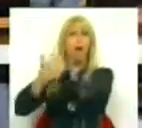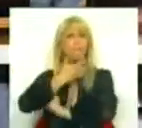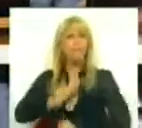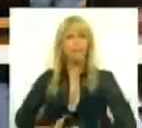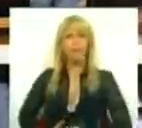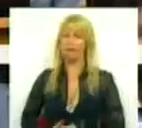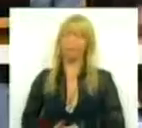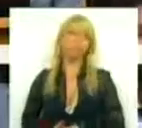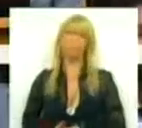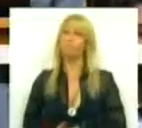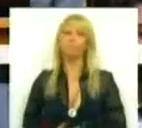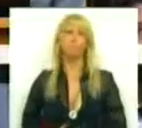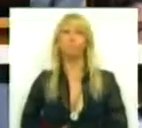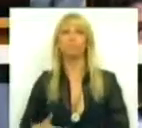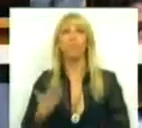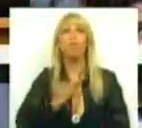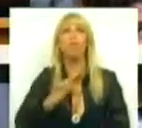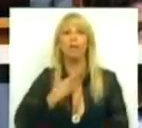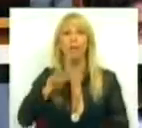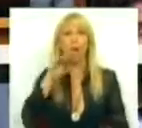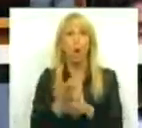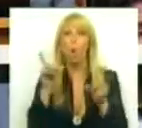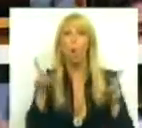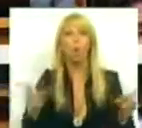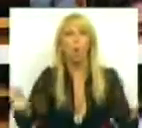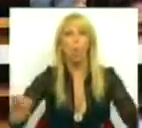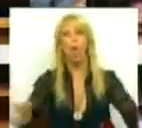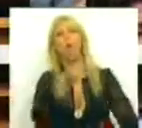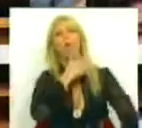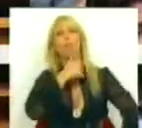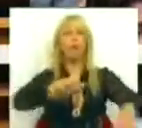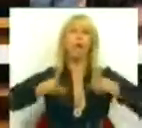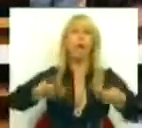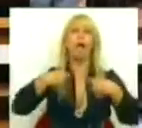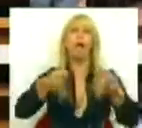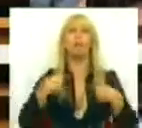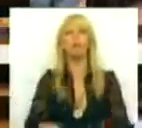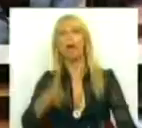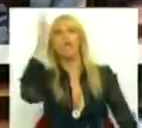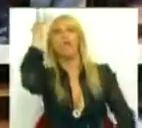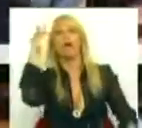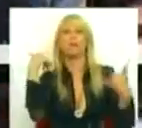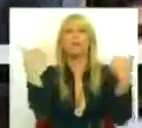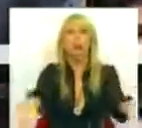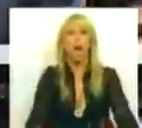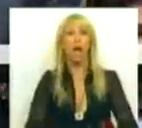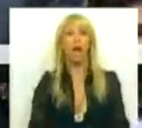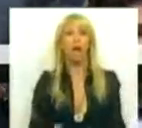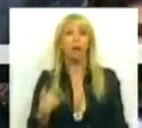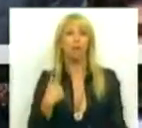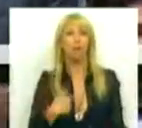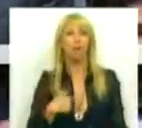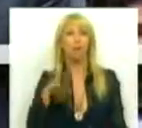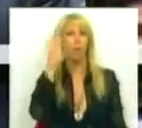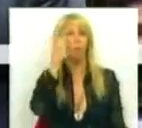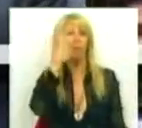um regresso ao passado, à dívida descontrolada, ao despesismo, à facilidade, à miopia